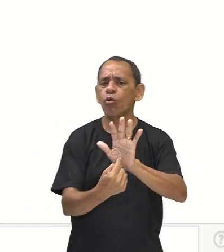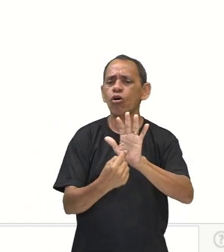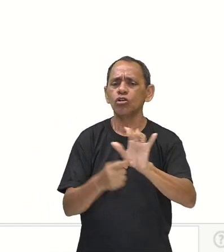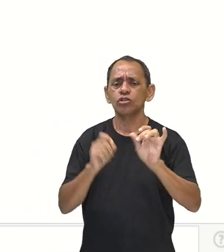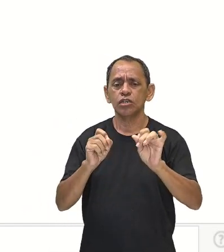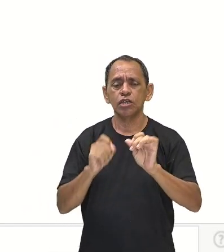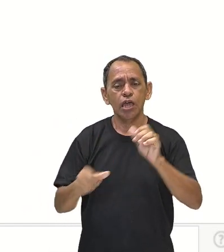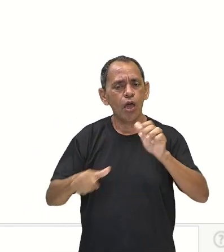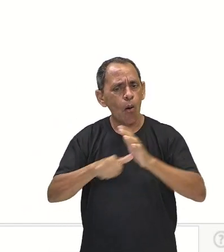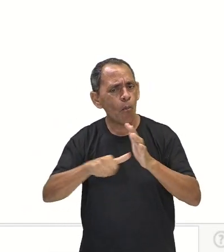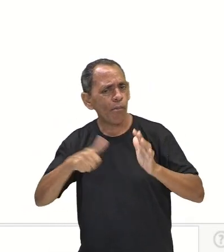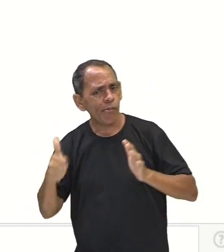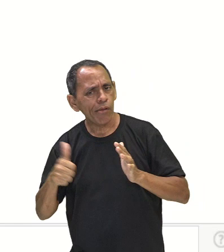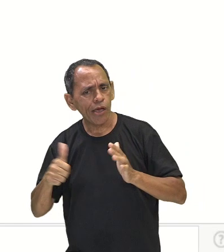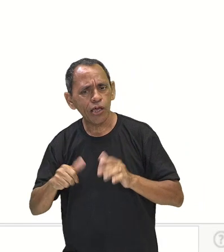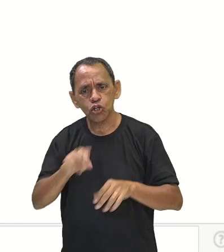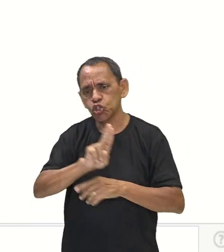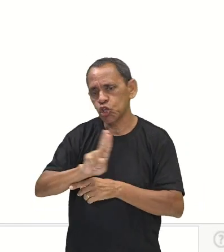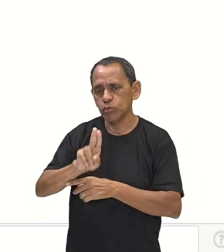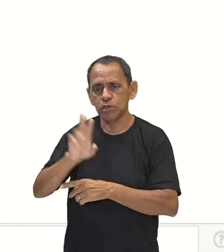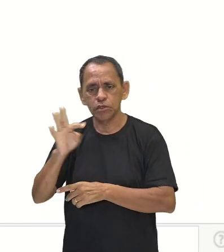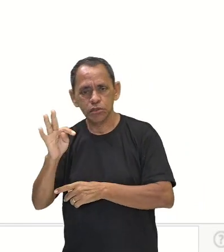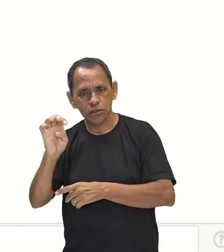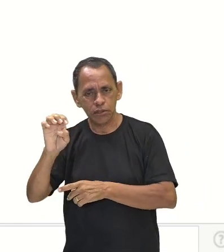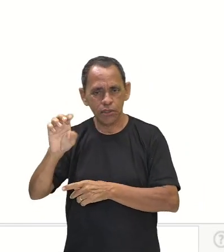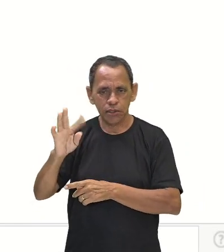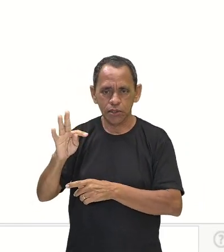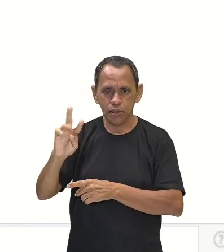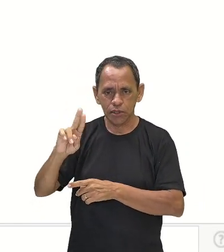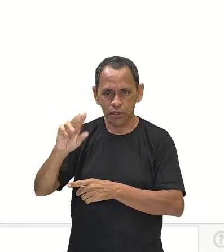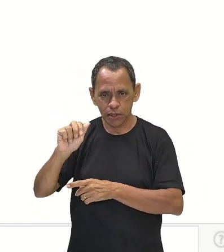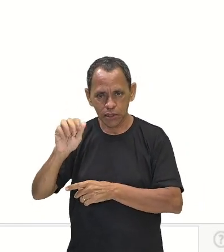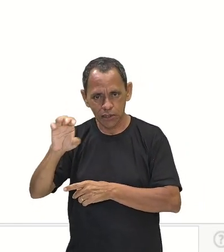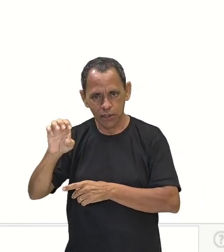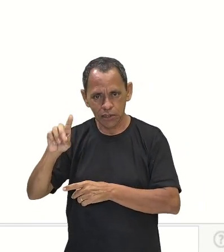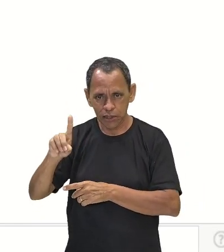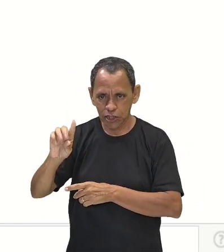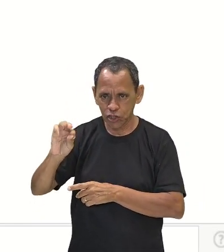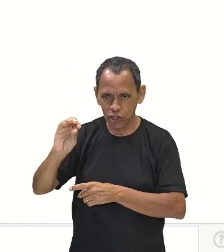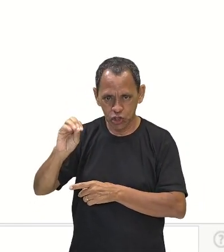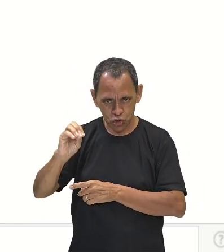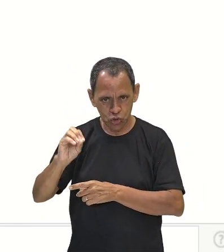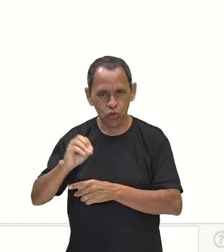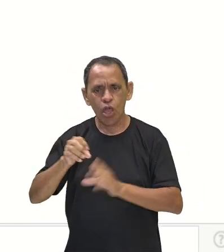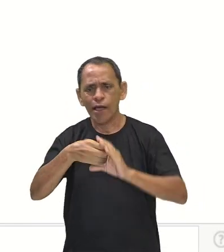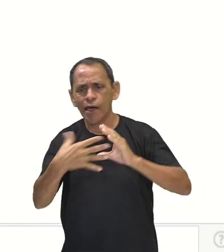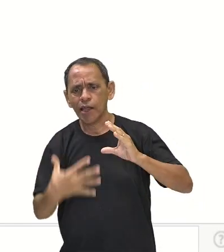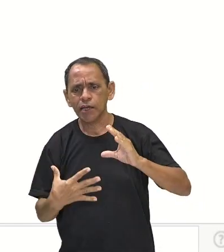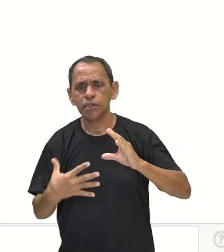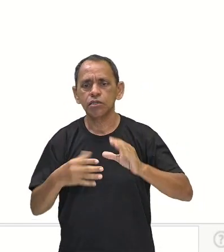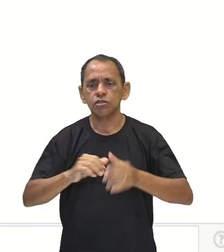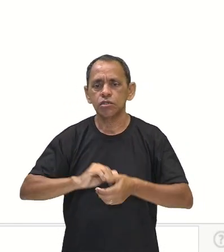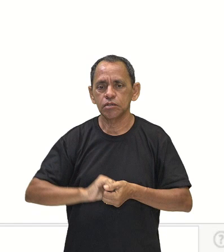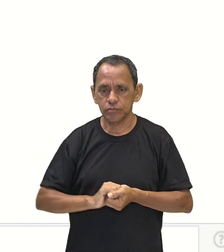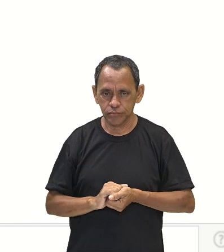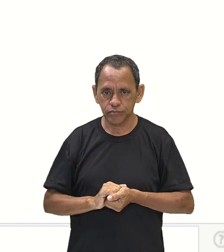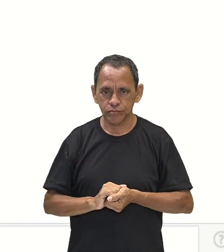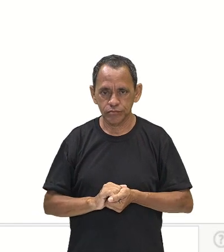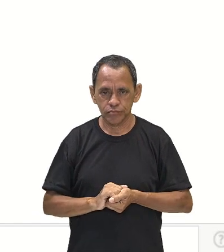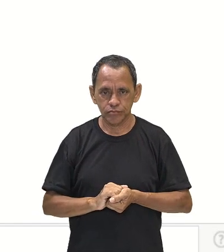nosso tetraedro. Voltando lá para as suas características. O